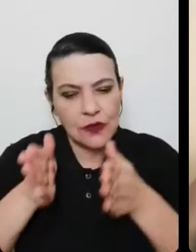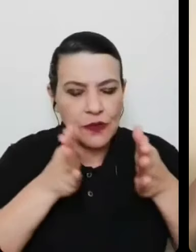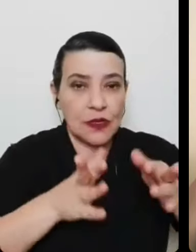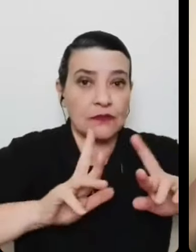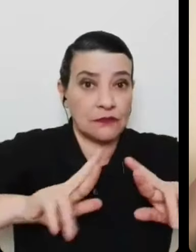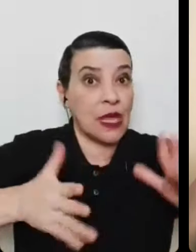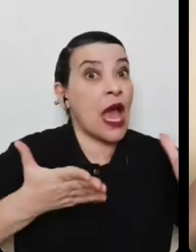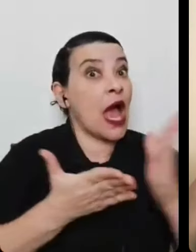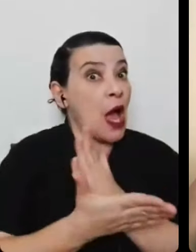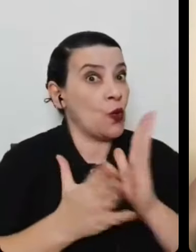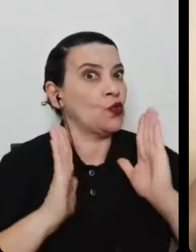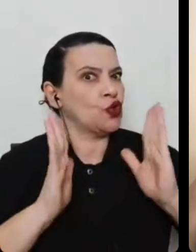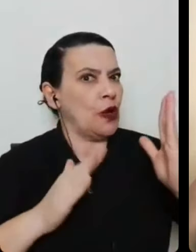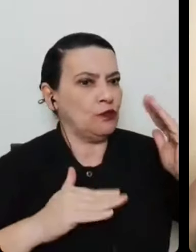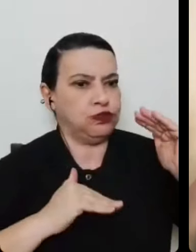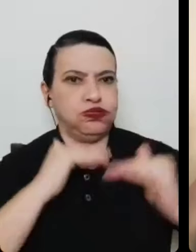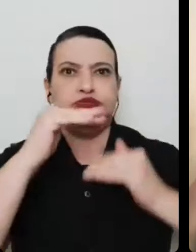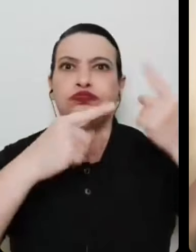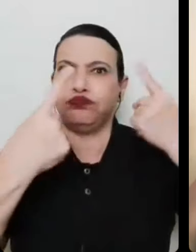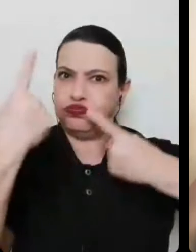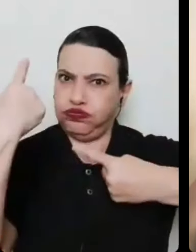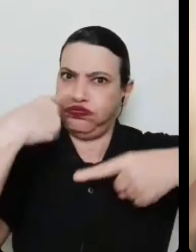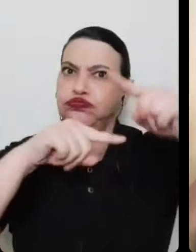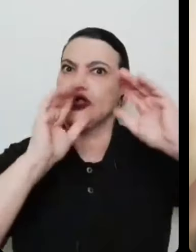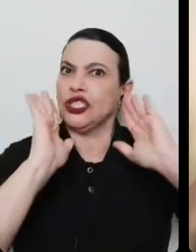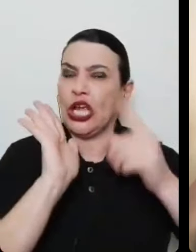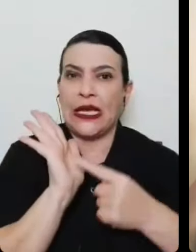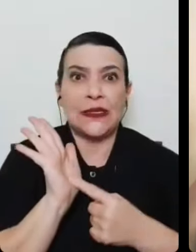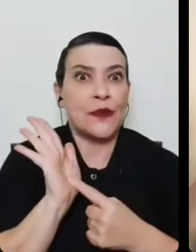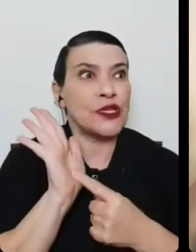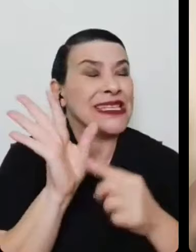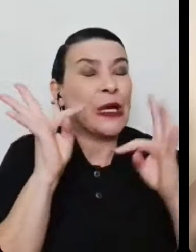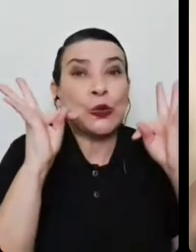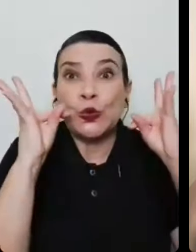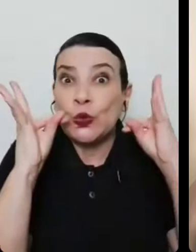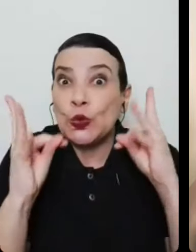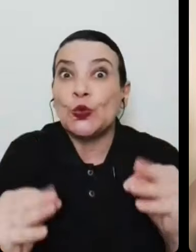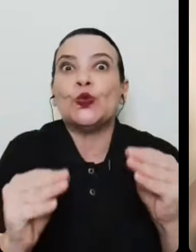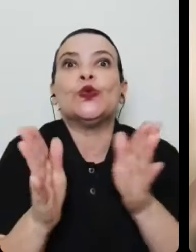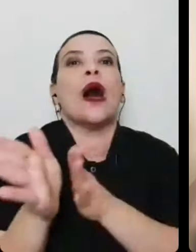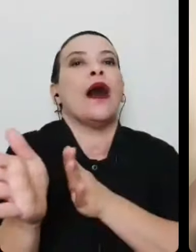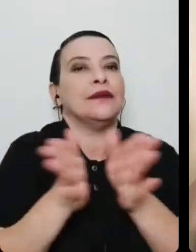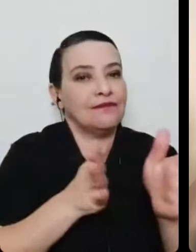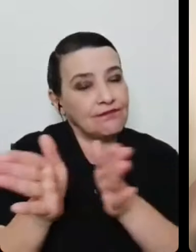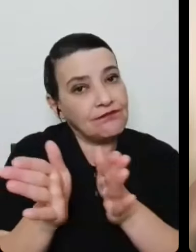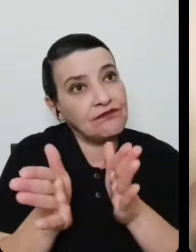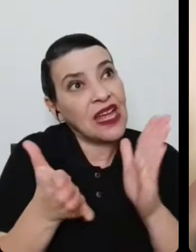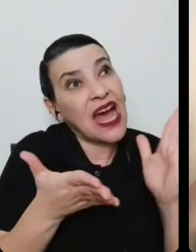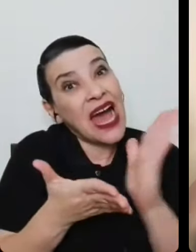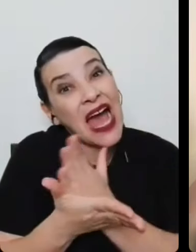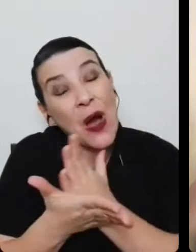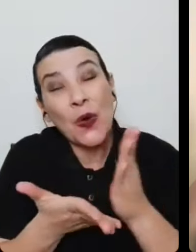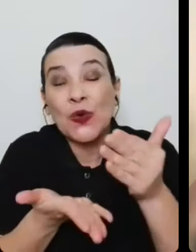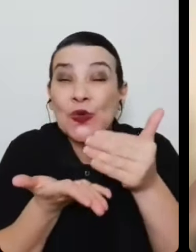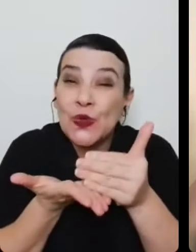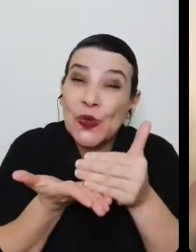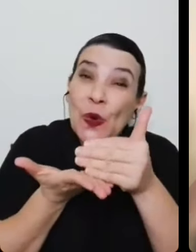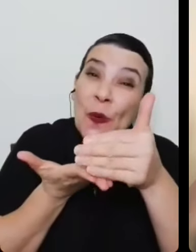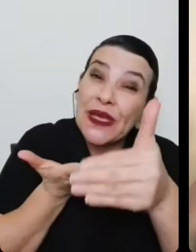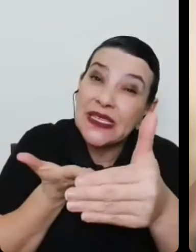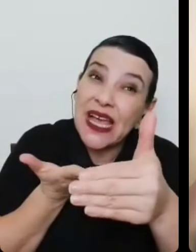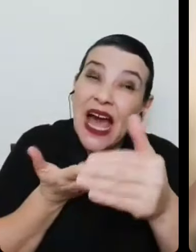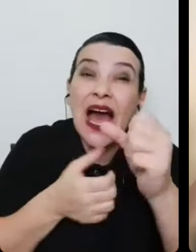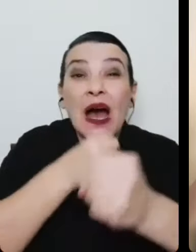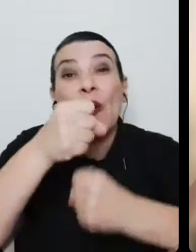lá na frente, que já tem exposições inteiras acessíveis. E tem gente que vai começar semana, ano